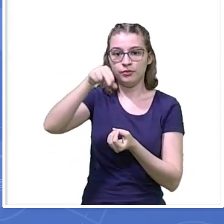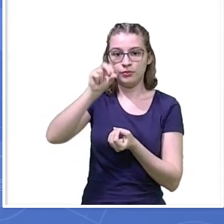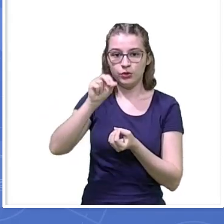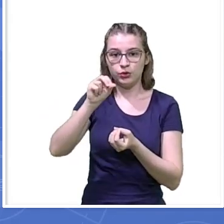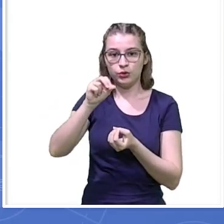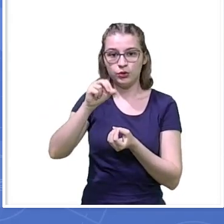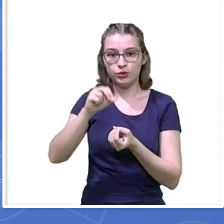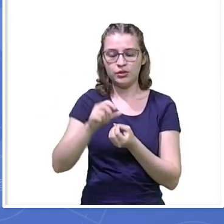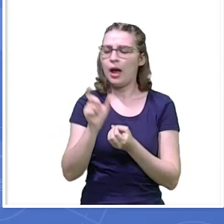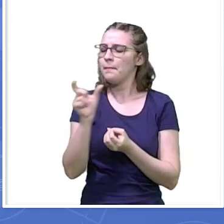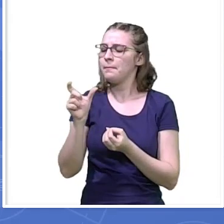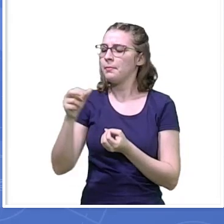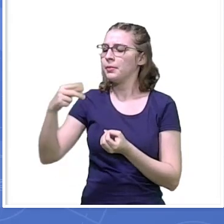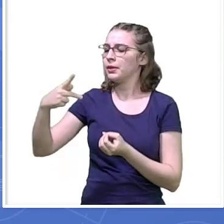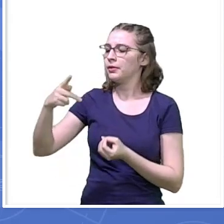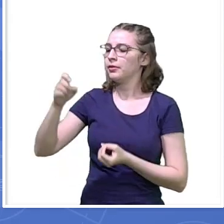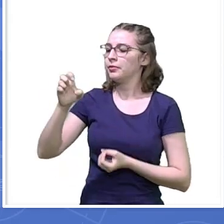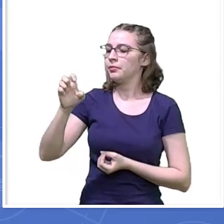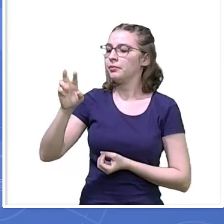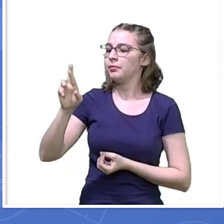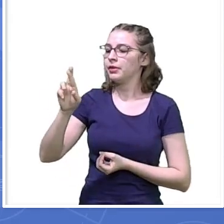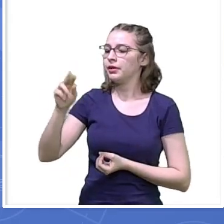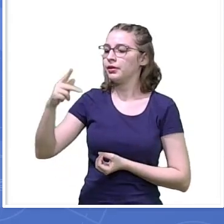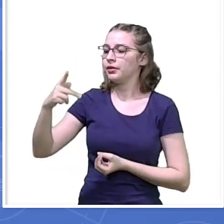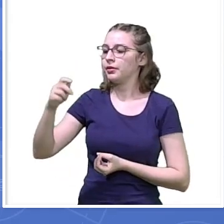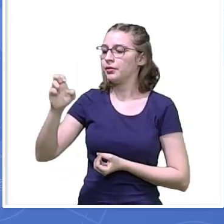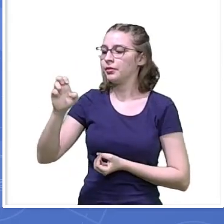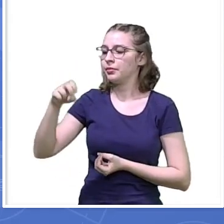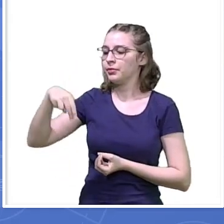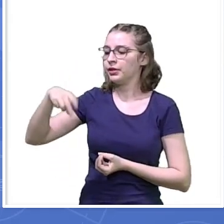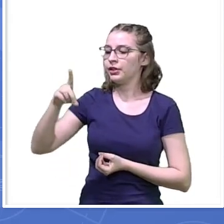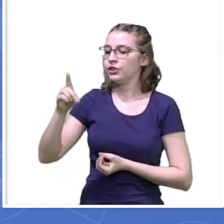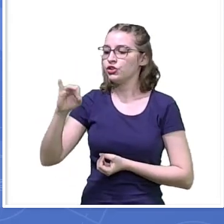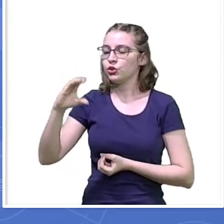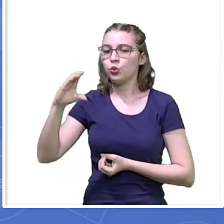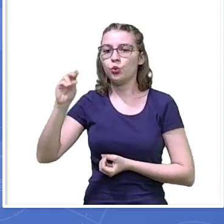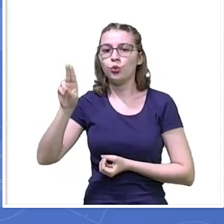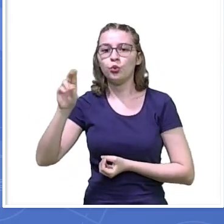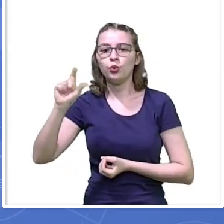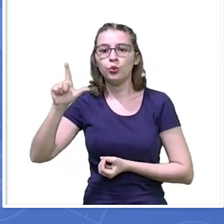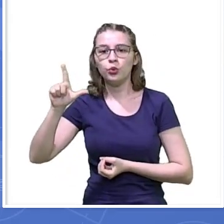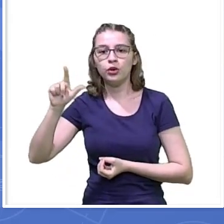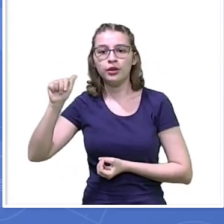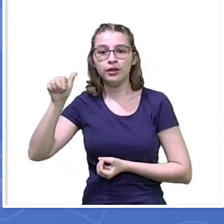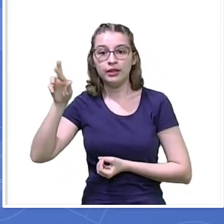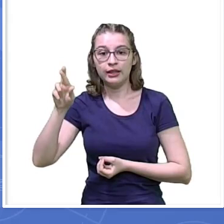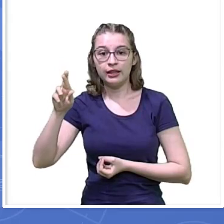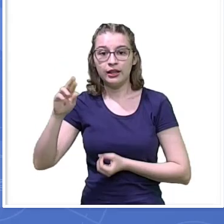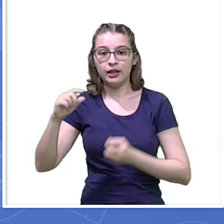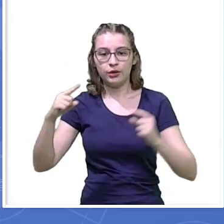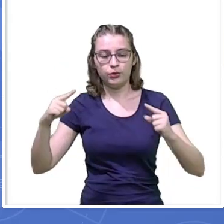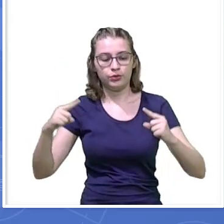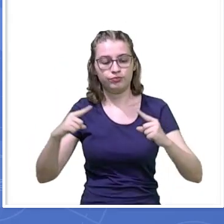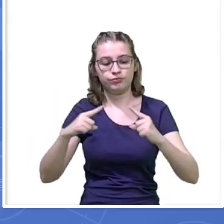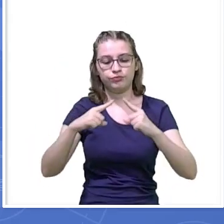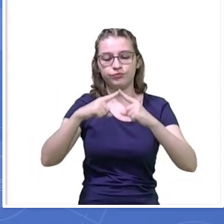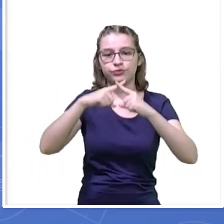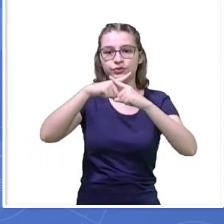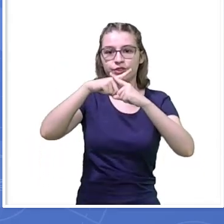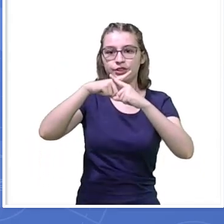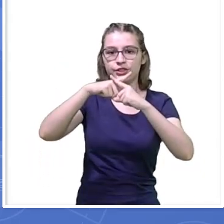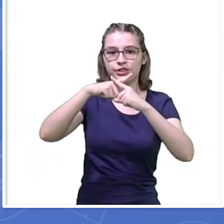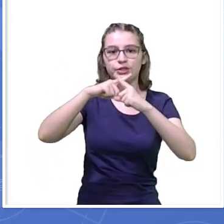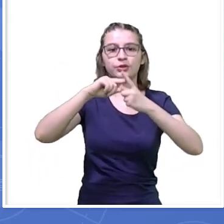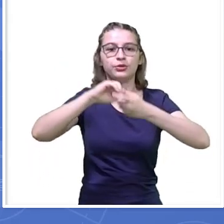cruza com outro eixo aí. Então a alternativa correta, pessoal, é a letra D, como a gente vai ver inclusive nessa próxima tela,